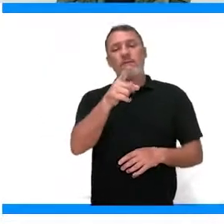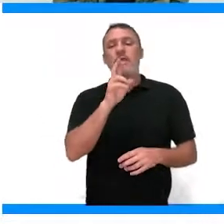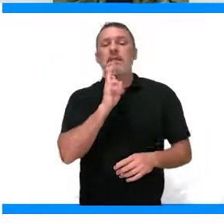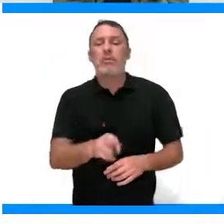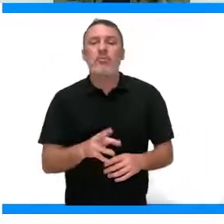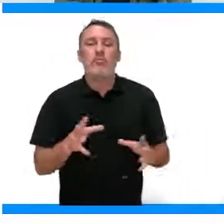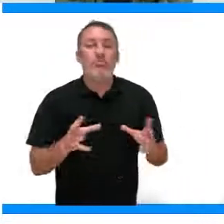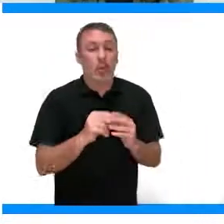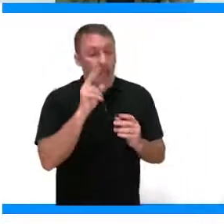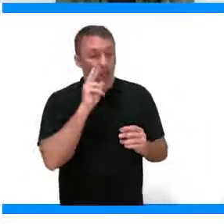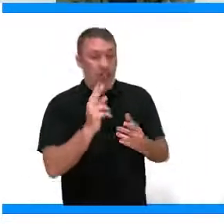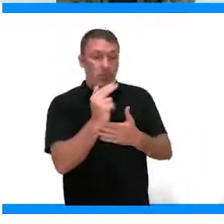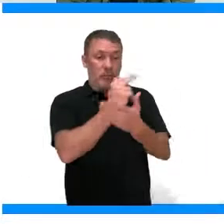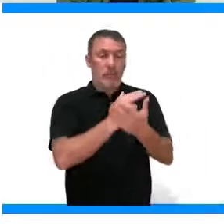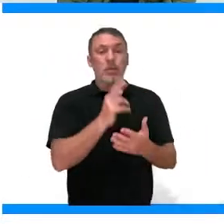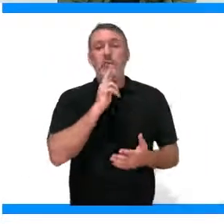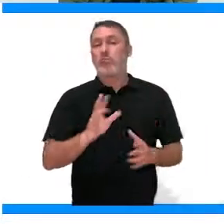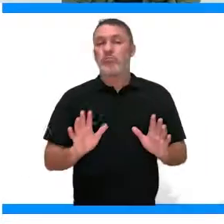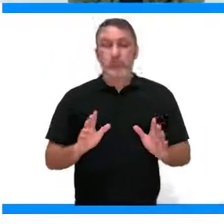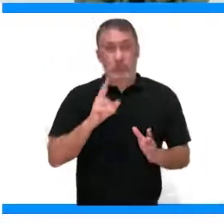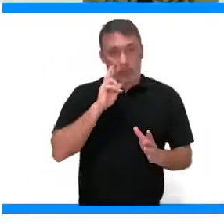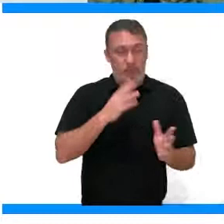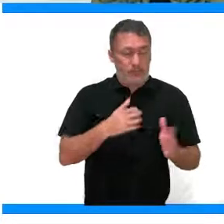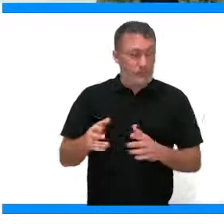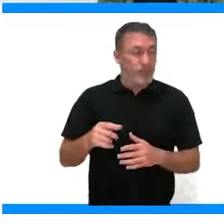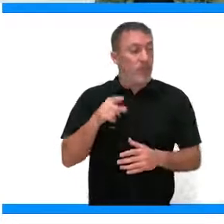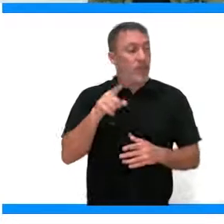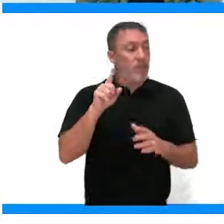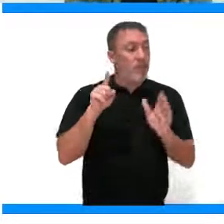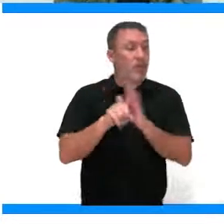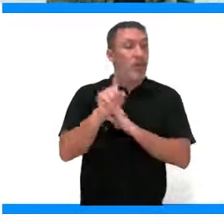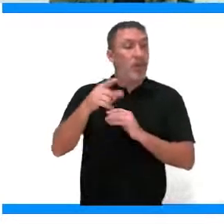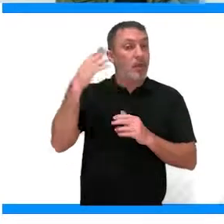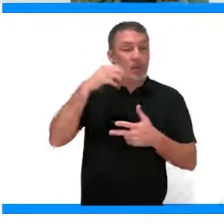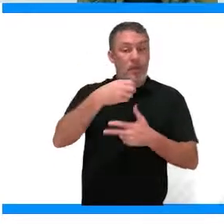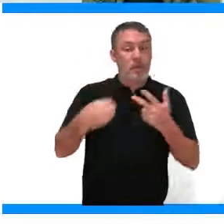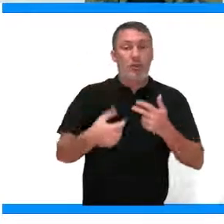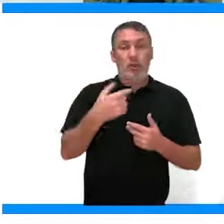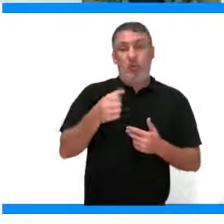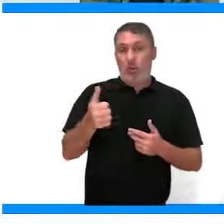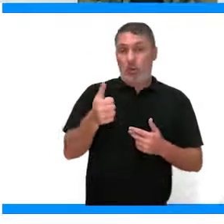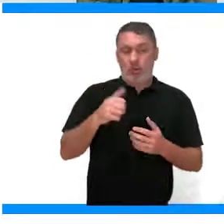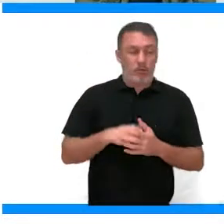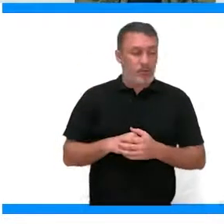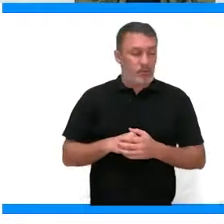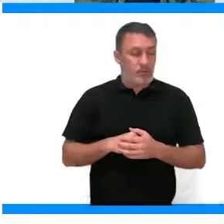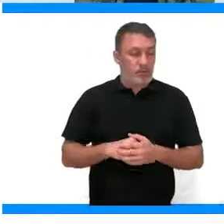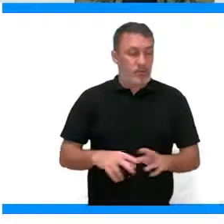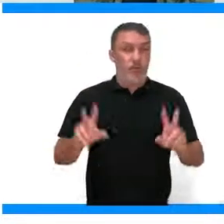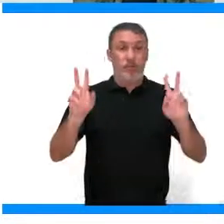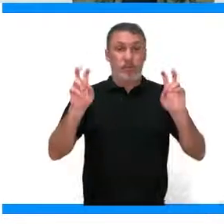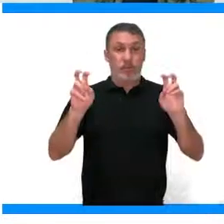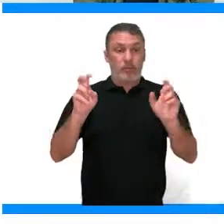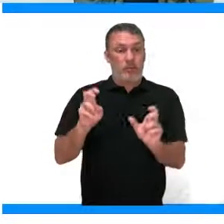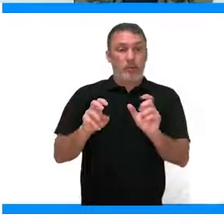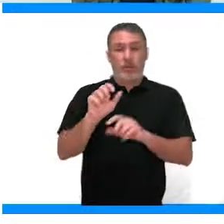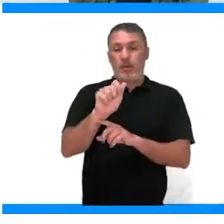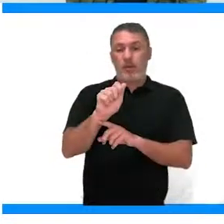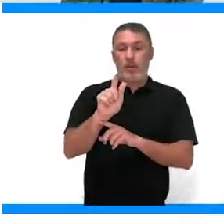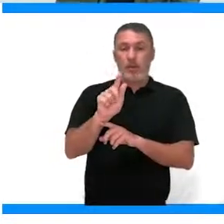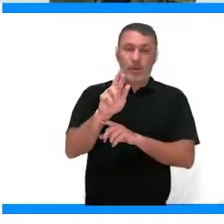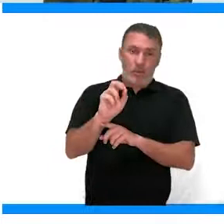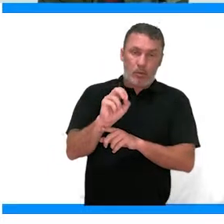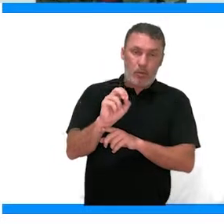alguma coisa a partir disso. Vamos nessa? Essa questão caiu no Enem em 2011. O termo agronegócio não se